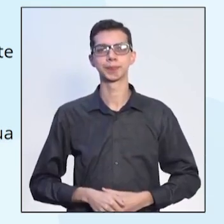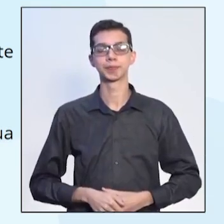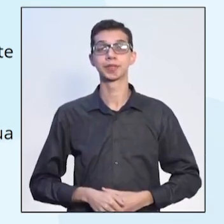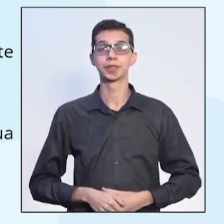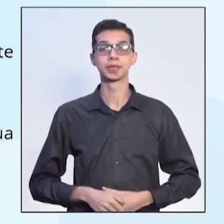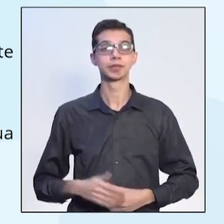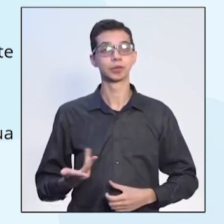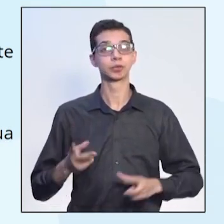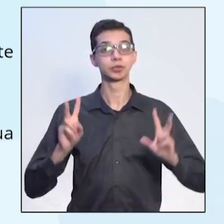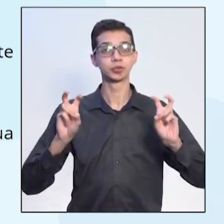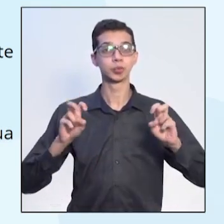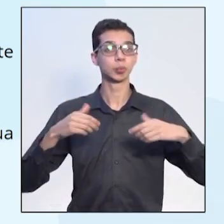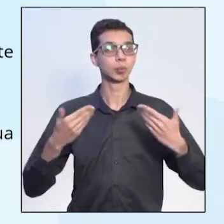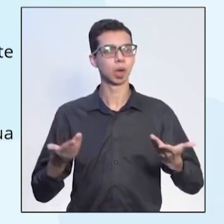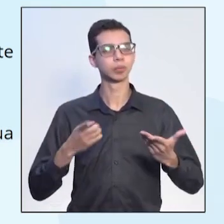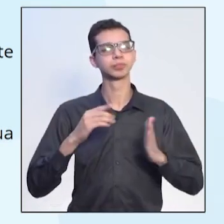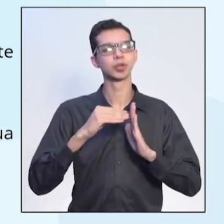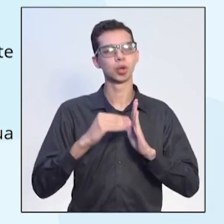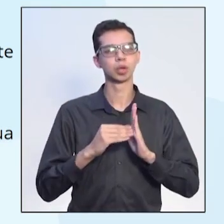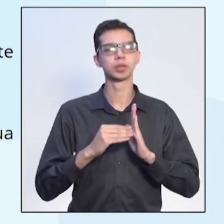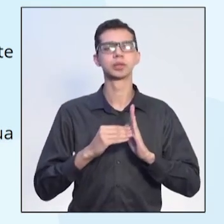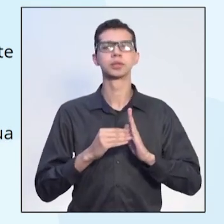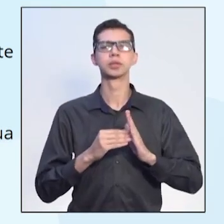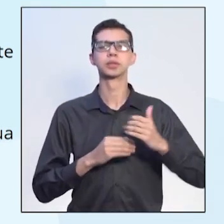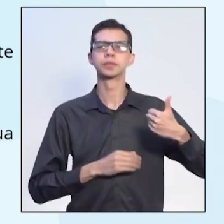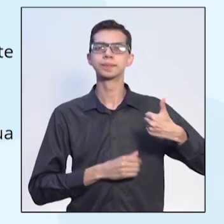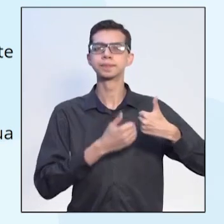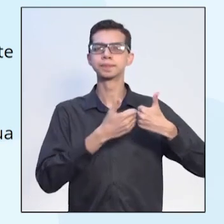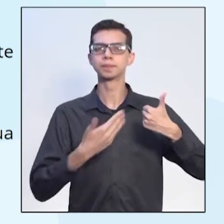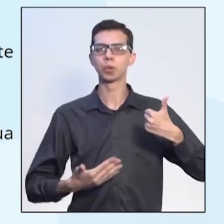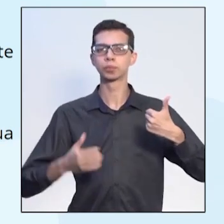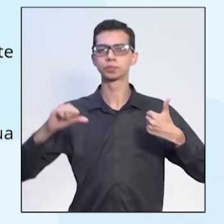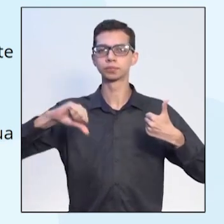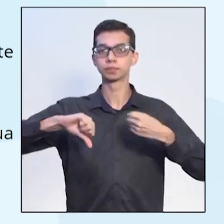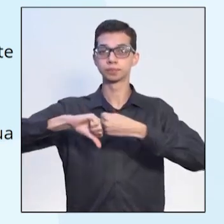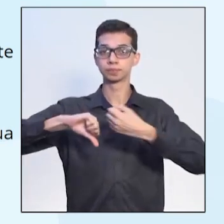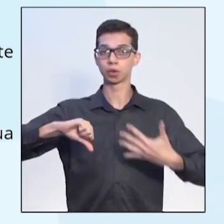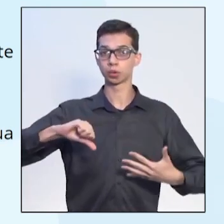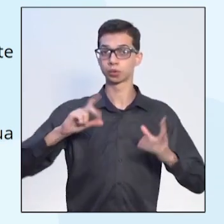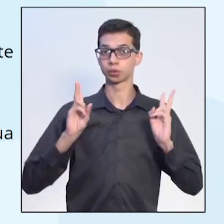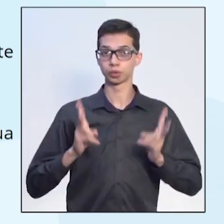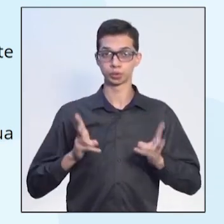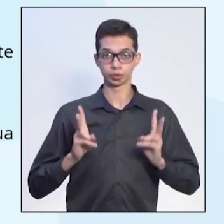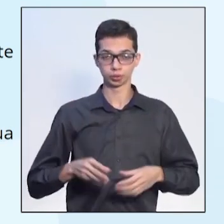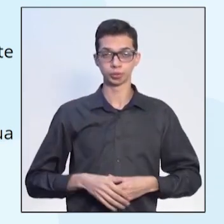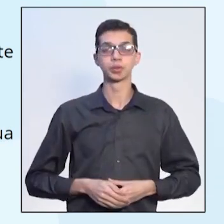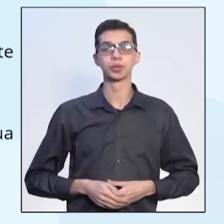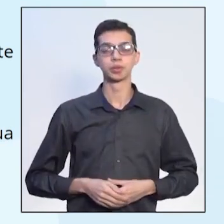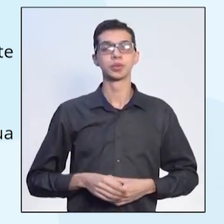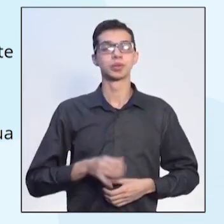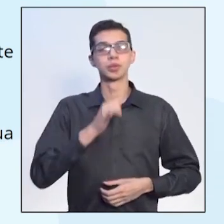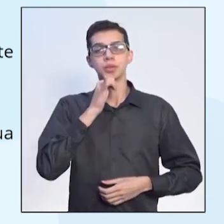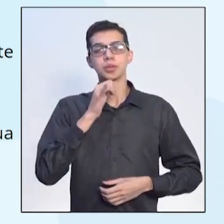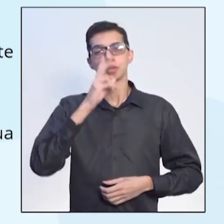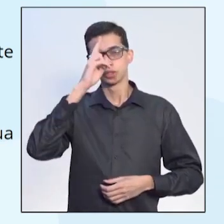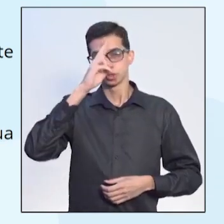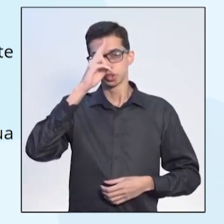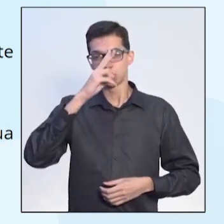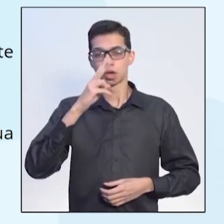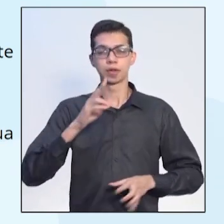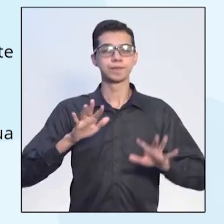Dê um título, apresente os pontos positivos e negativos. Se for uma história, livro, filme ou outro, não conte o final, evite